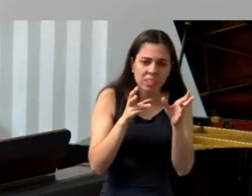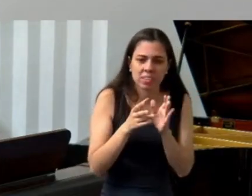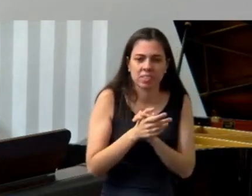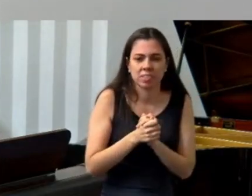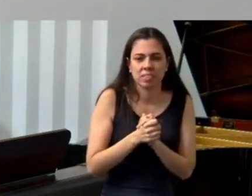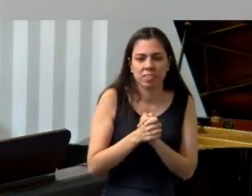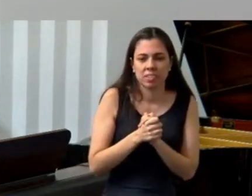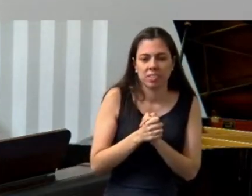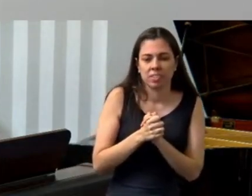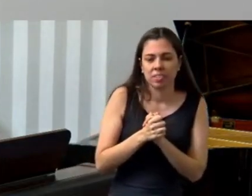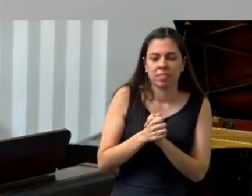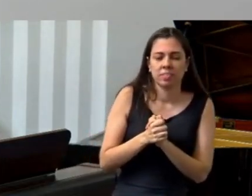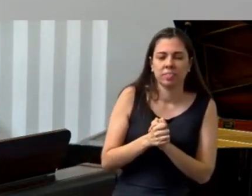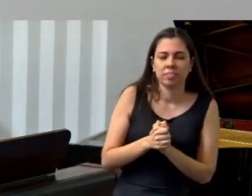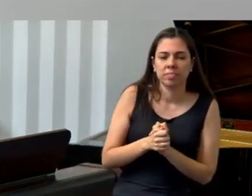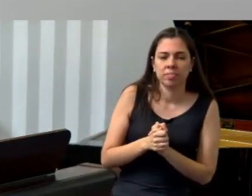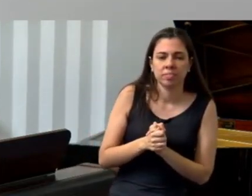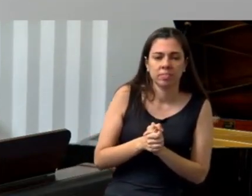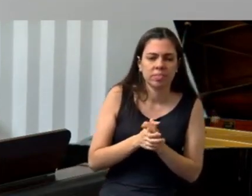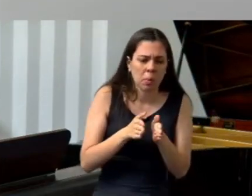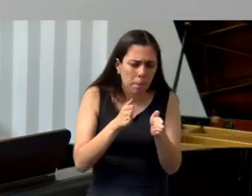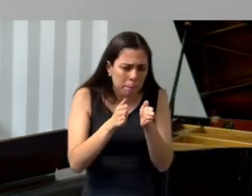só aquela parte. E Deus